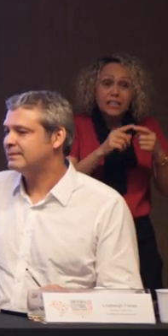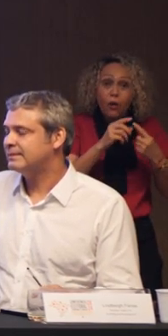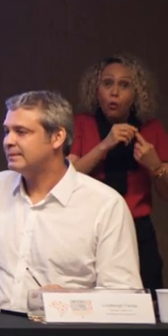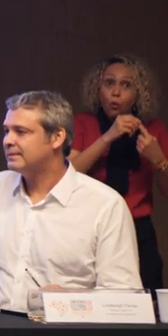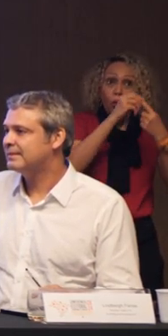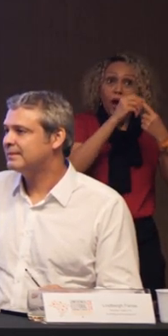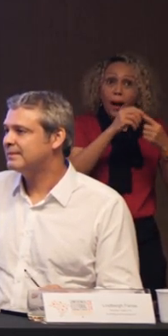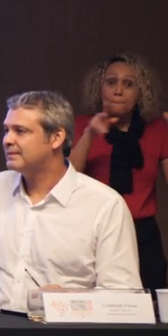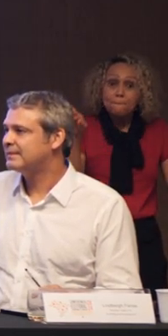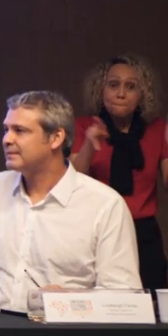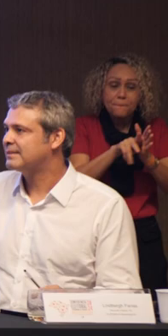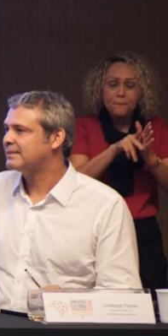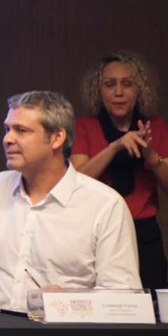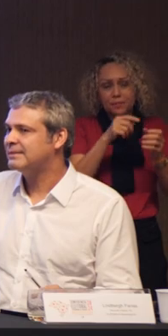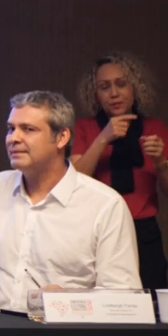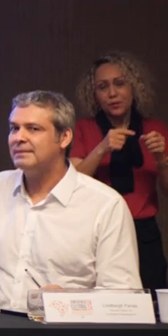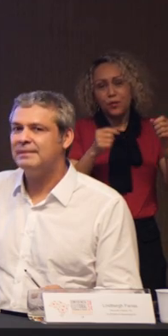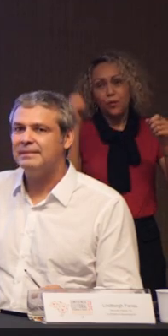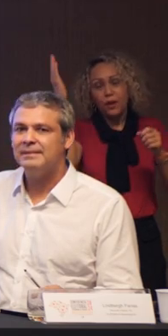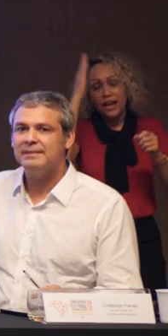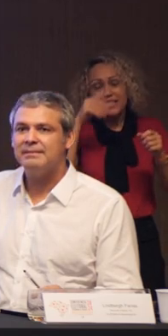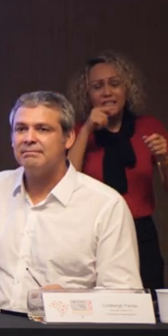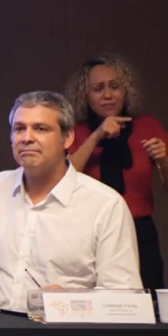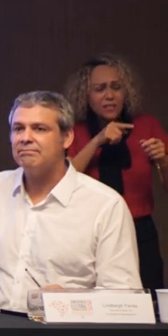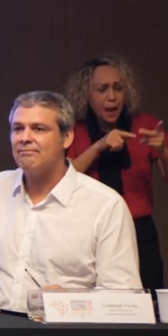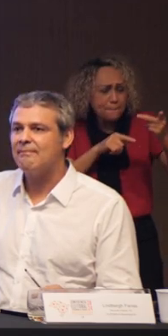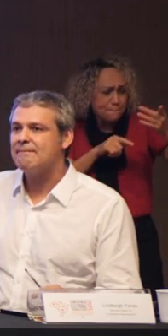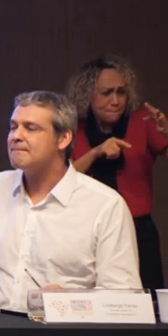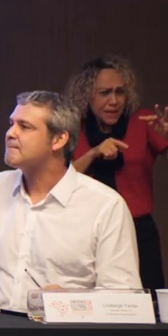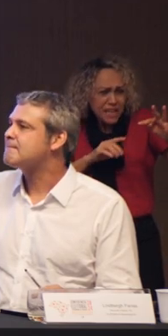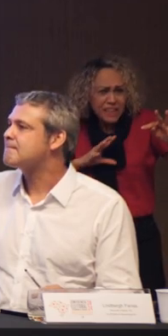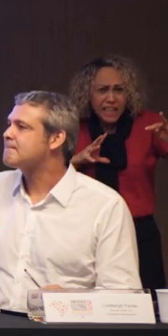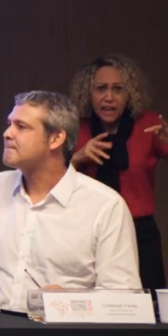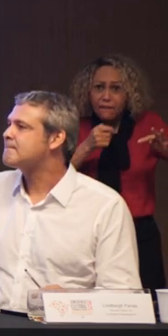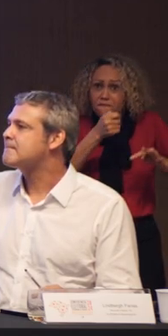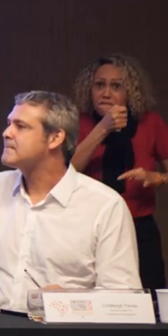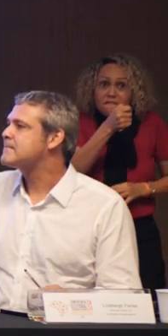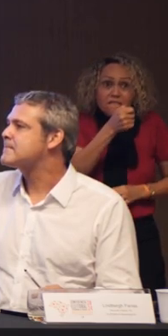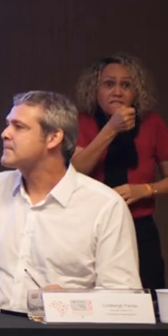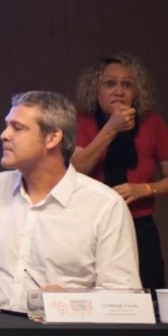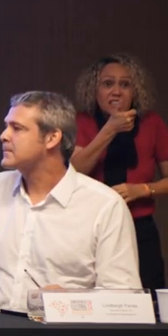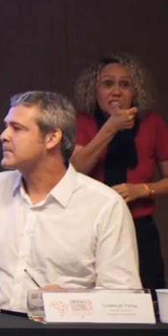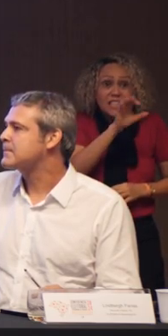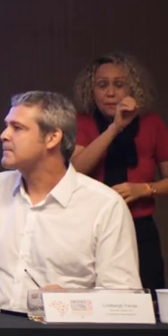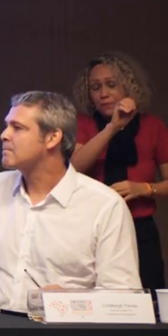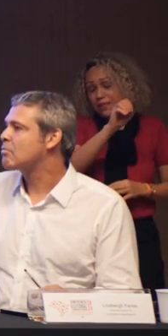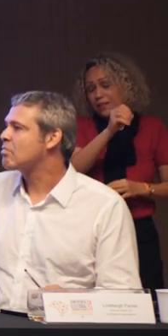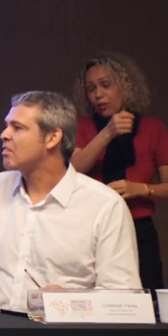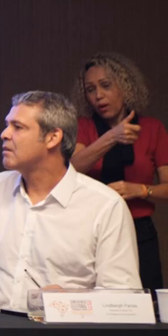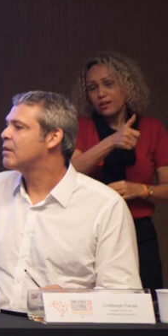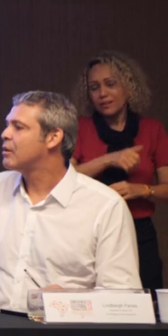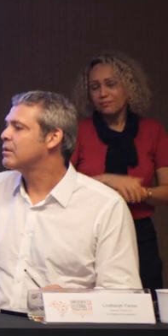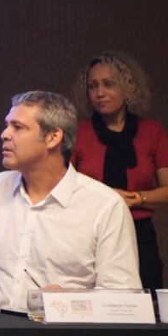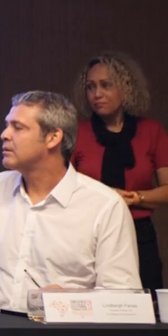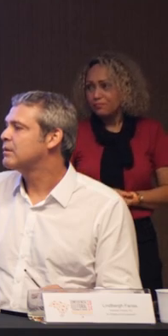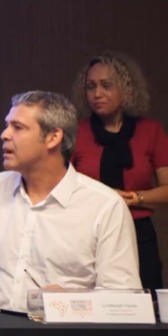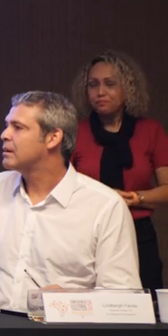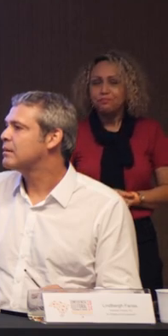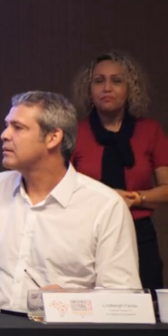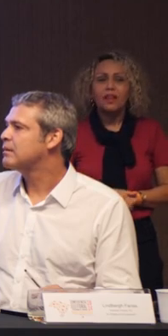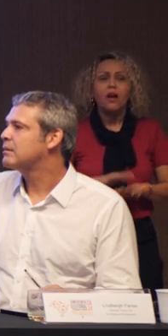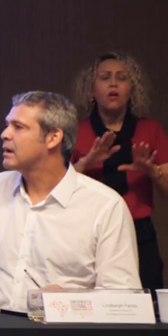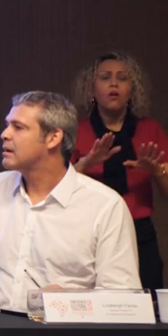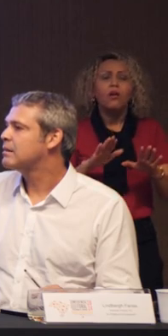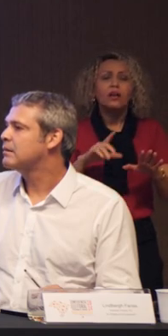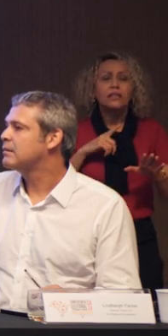Essa questão da federação, tem gente de outros, do centro de direita, se infiltrando nos partidos do PV, do PCdoB,